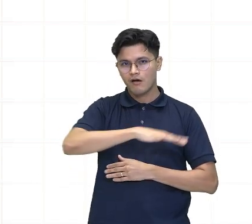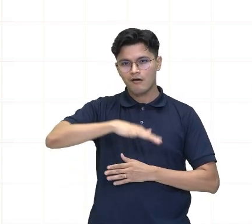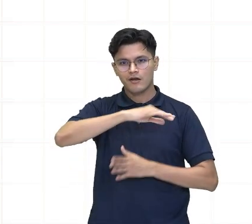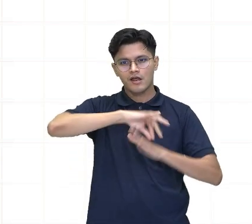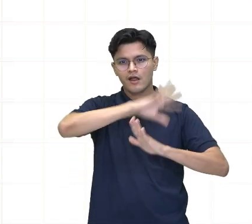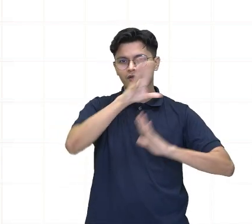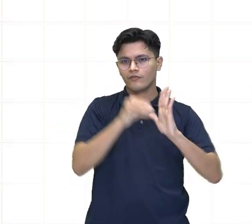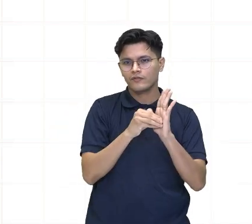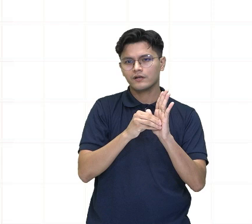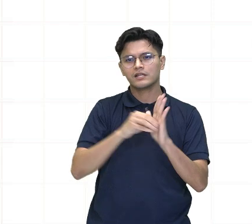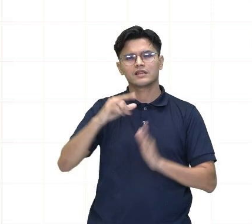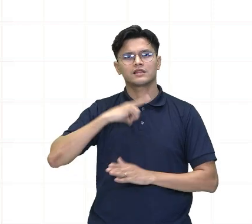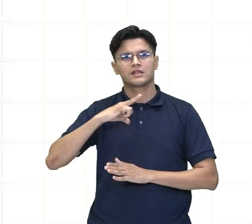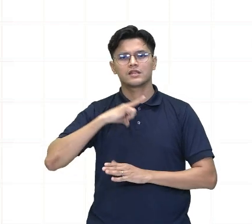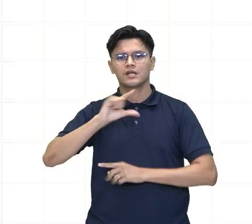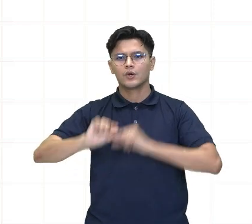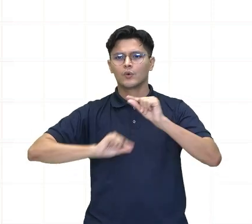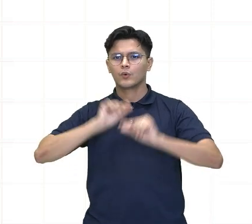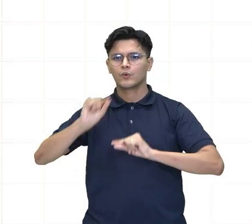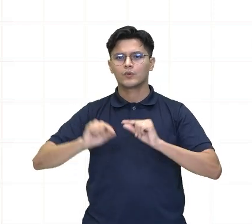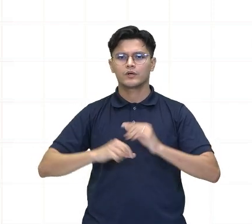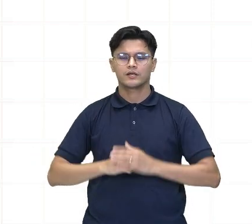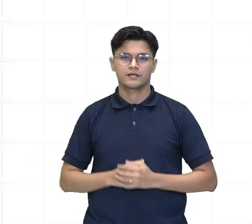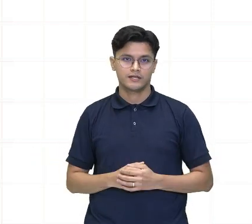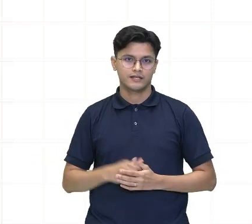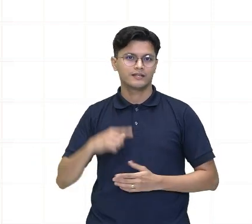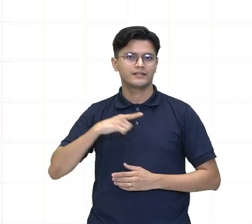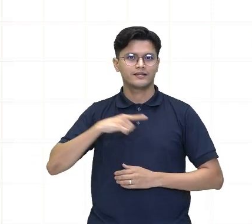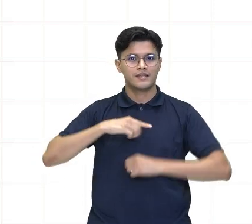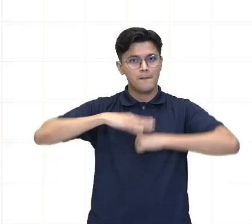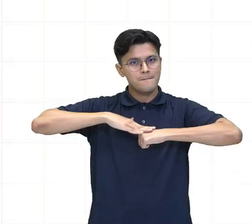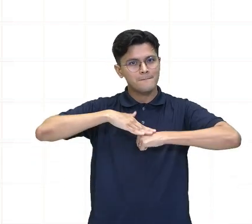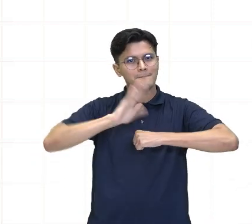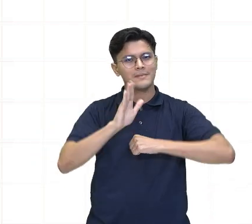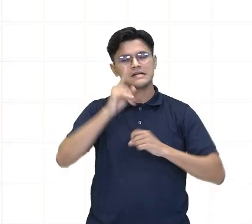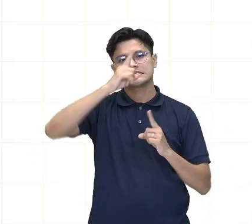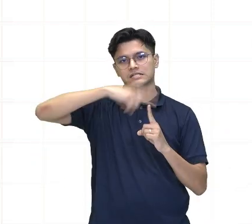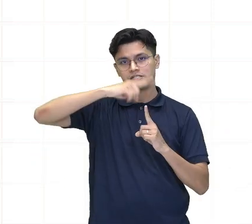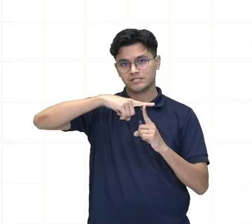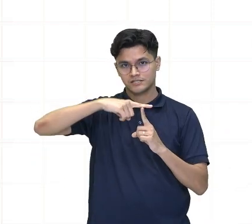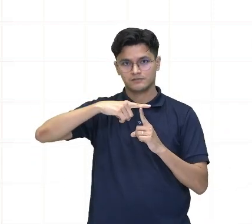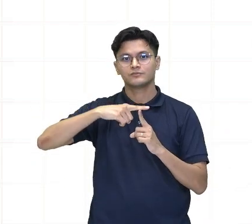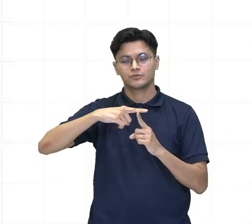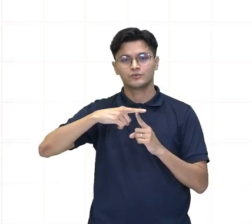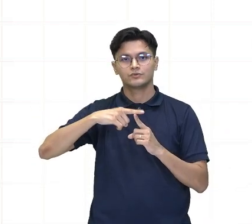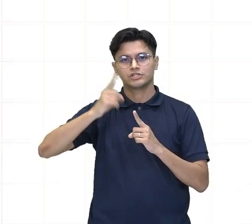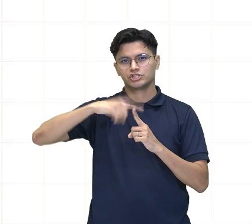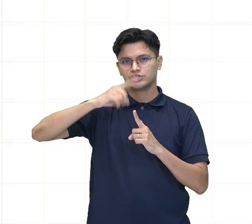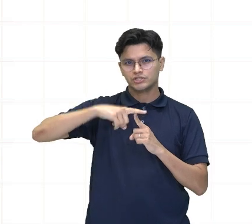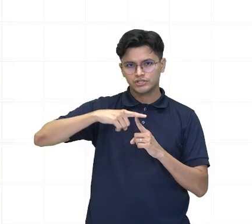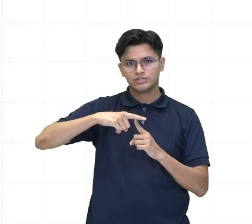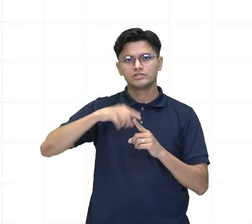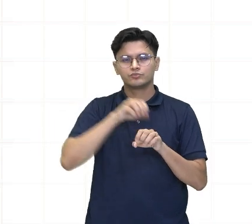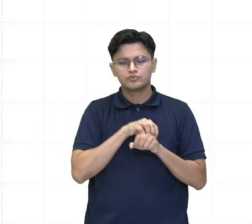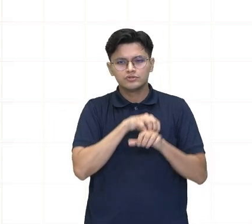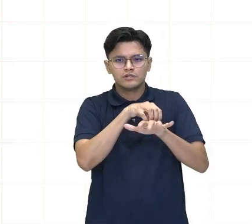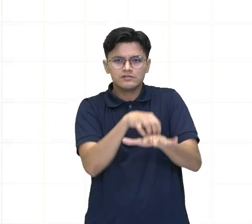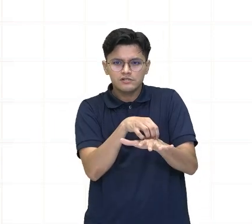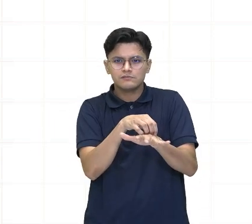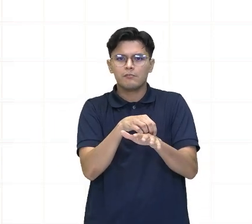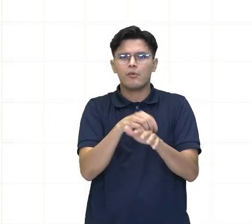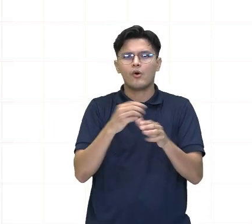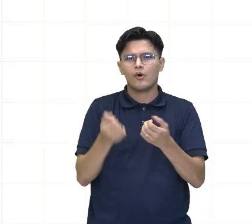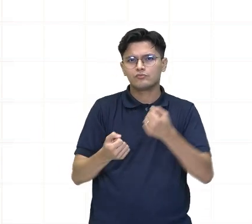nós temos aí o destaque para o transporte fluvial, né? Isso se dá por conta das características físicas da nossa